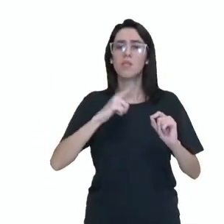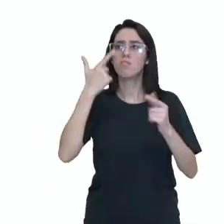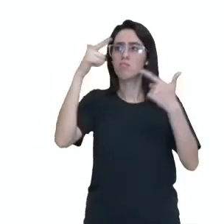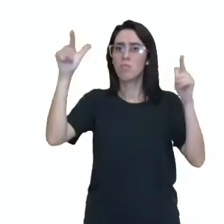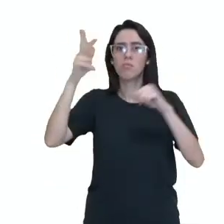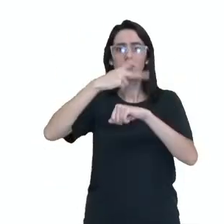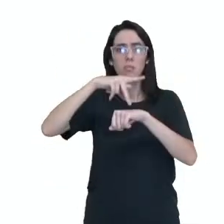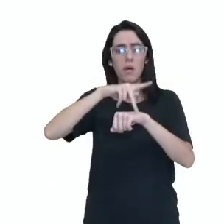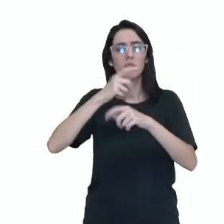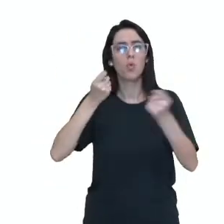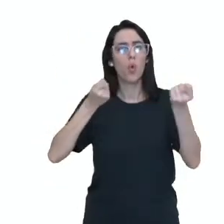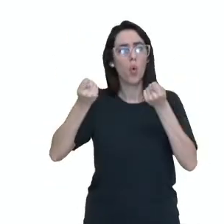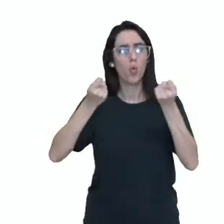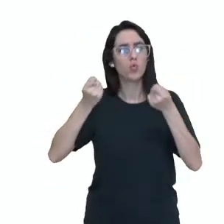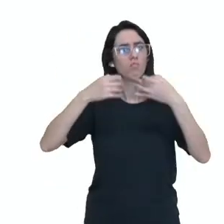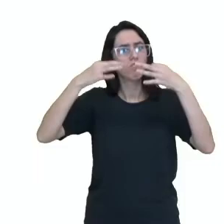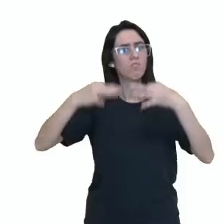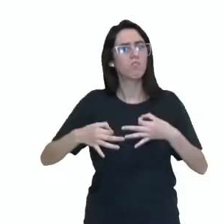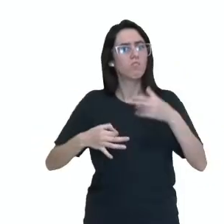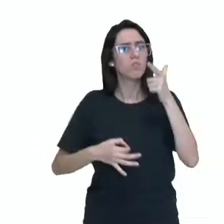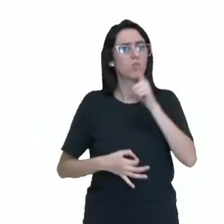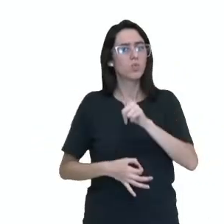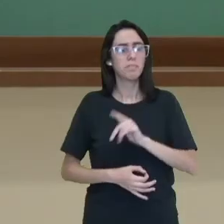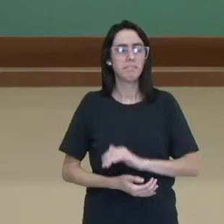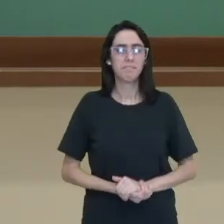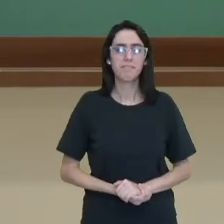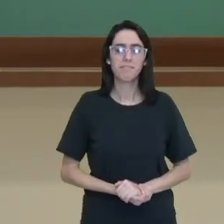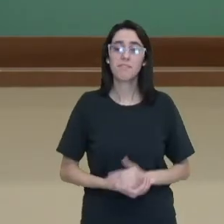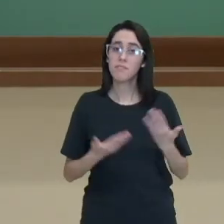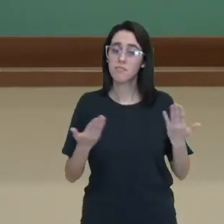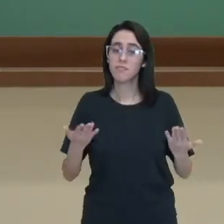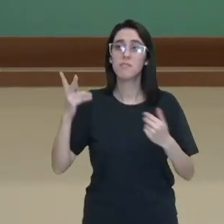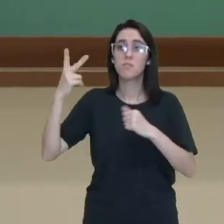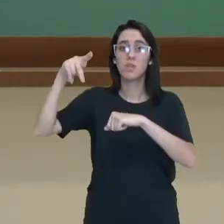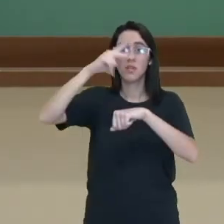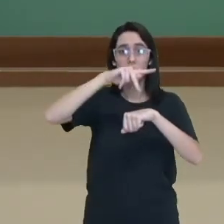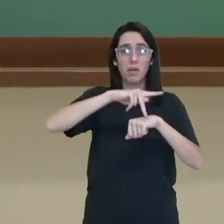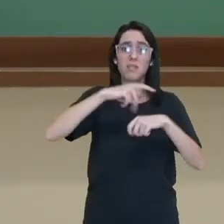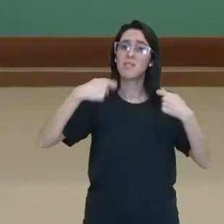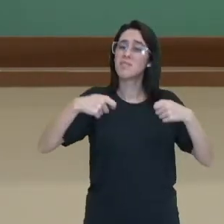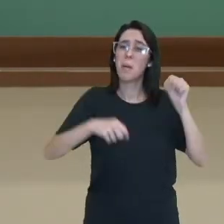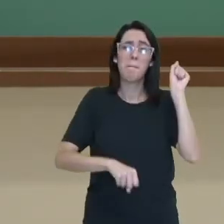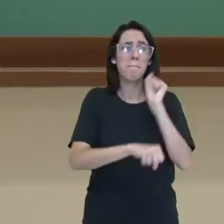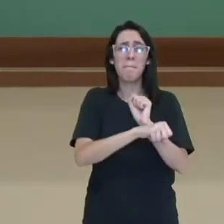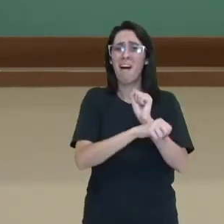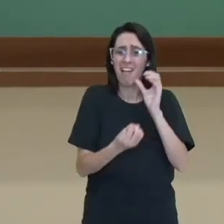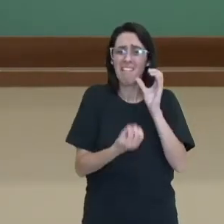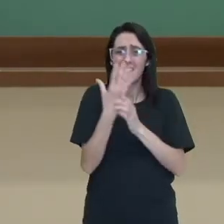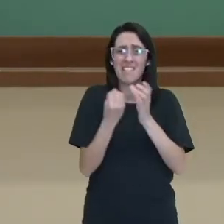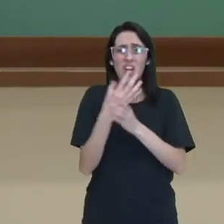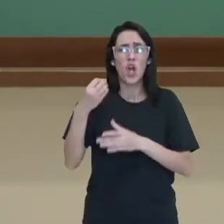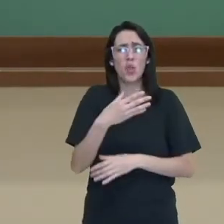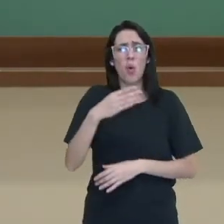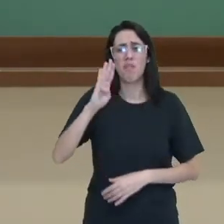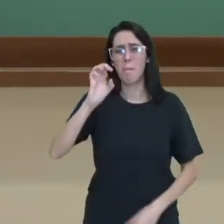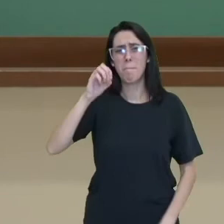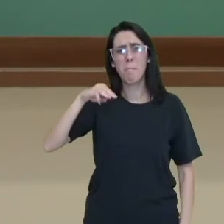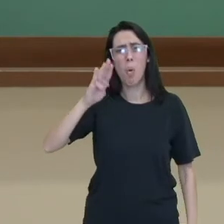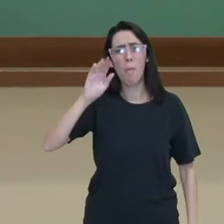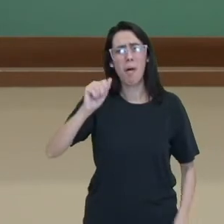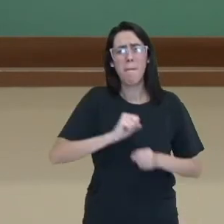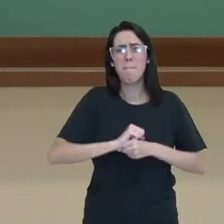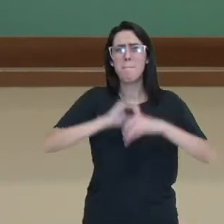internacional, estrito e eficaz. Então, os países eles deveriam parar de produzir novas bombas e de realizar